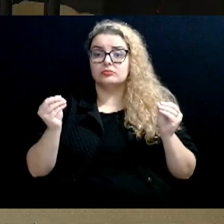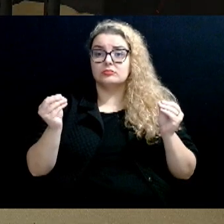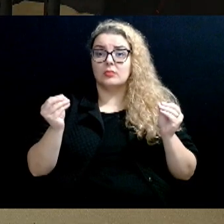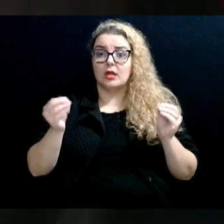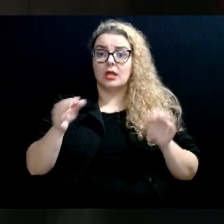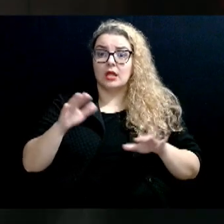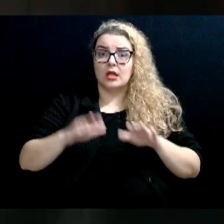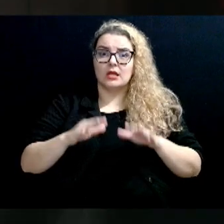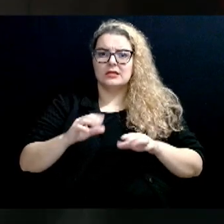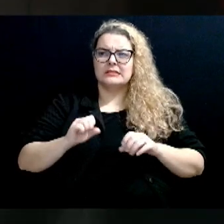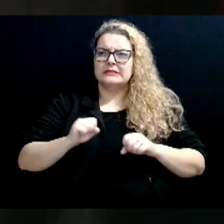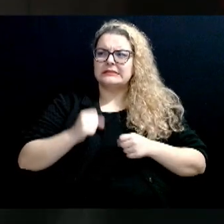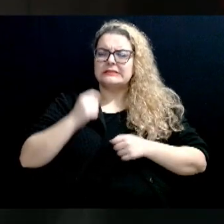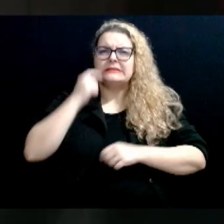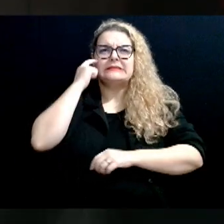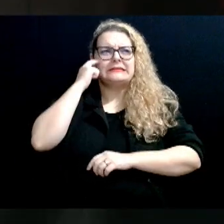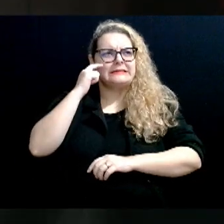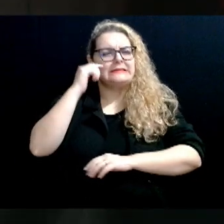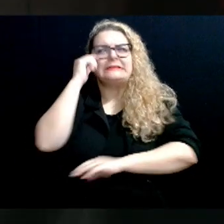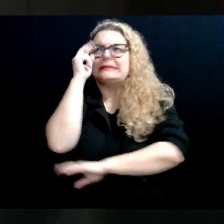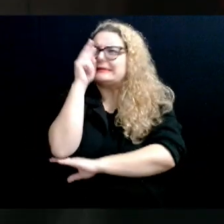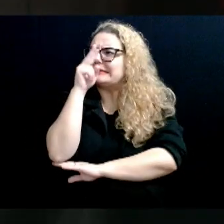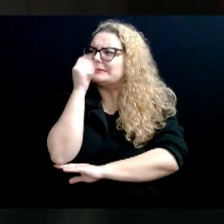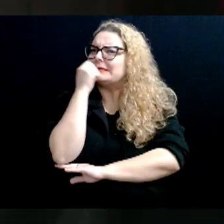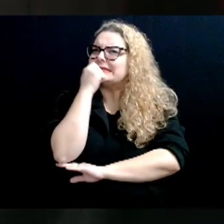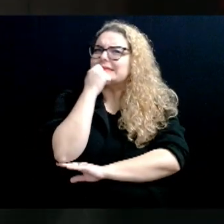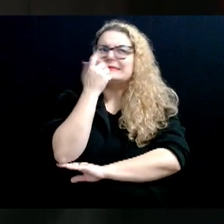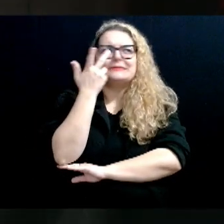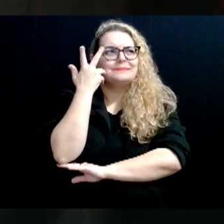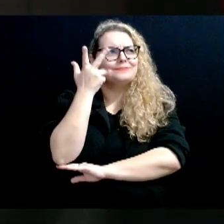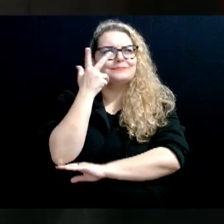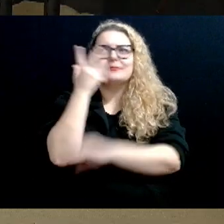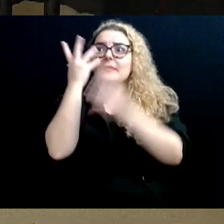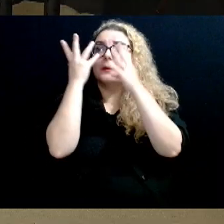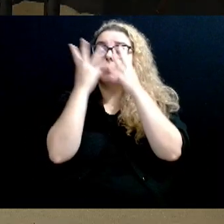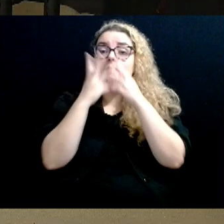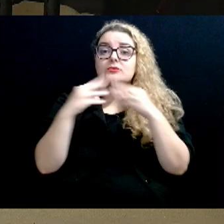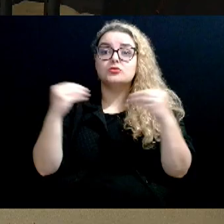um esforço para lembrar, mas elas literalmente desapareceram.